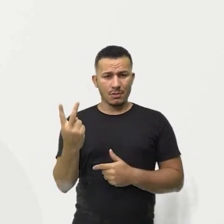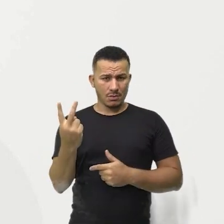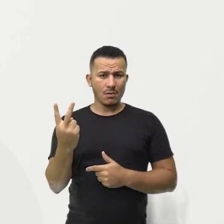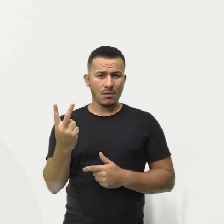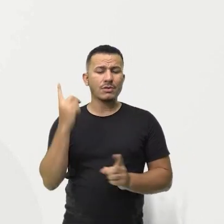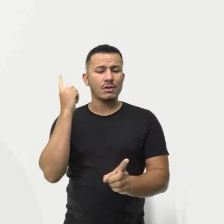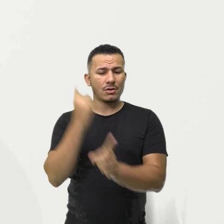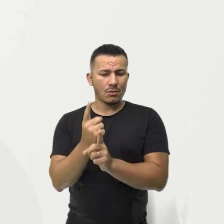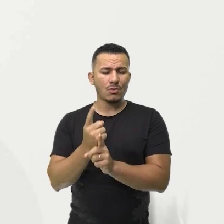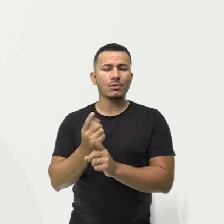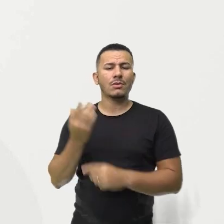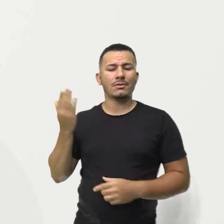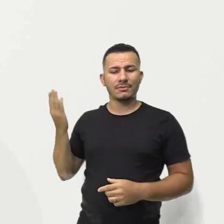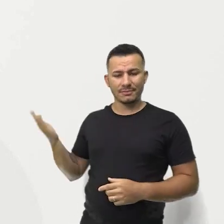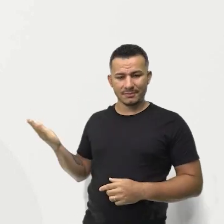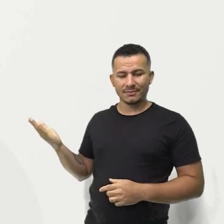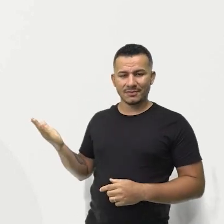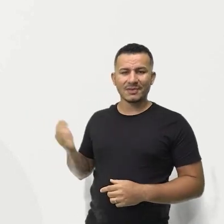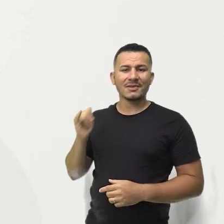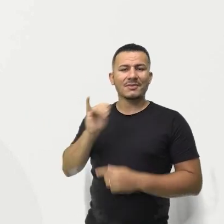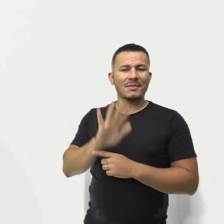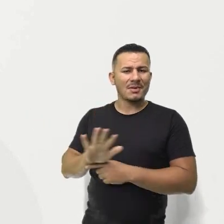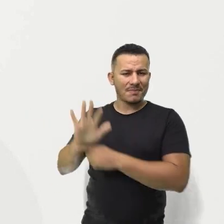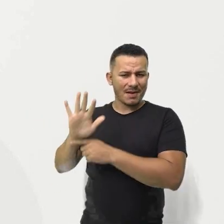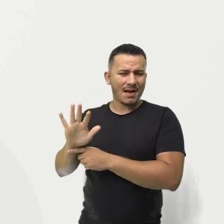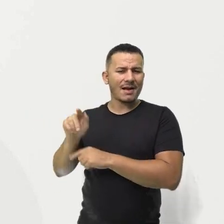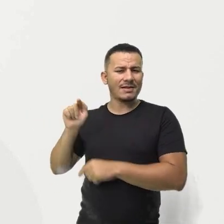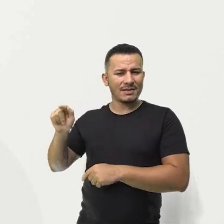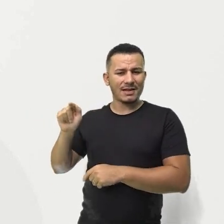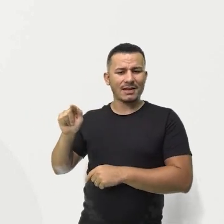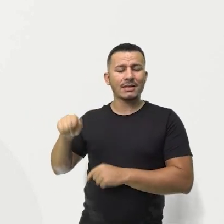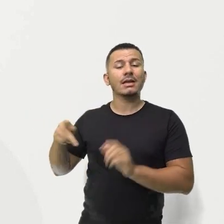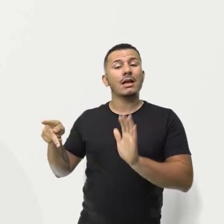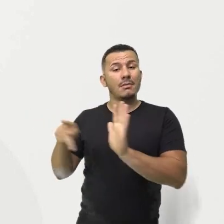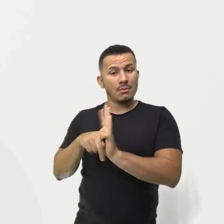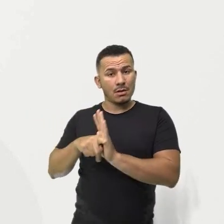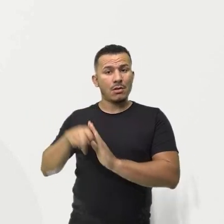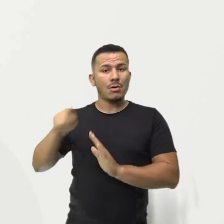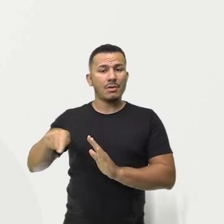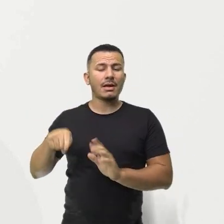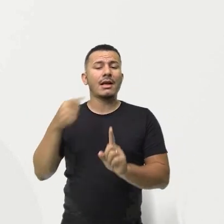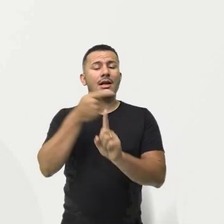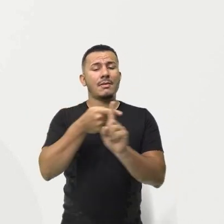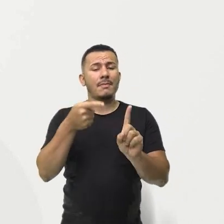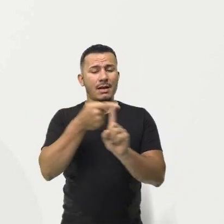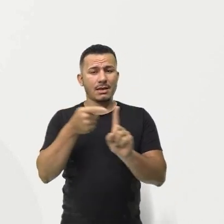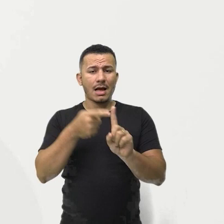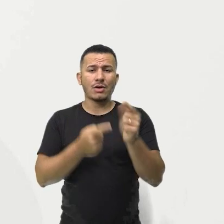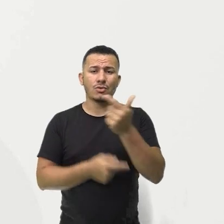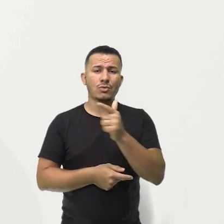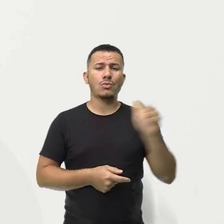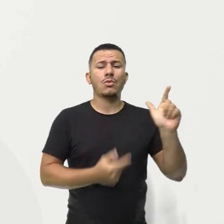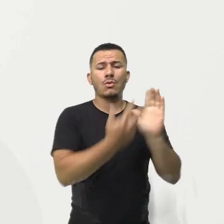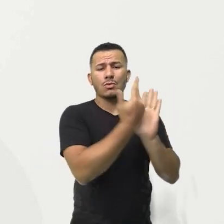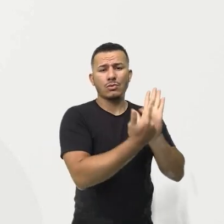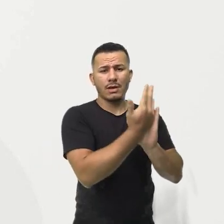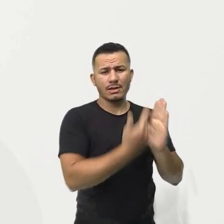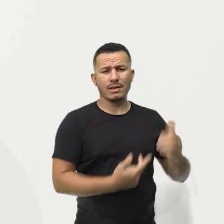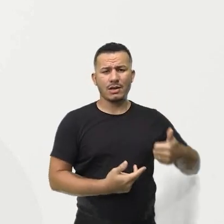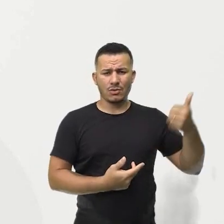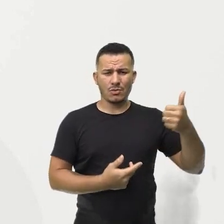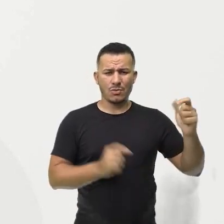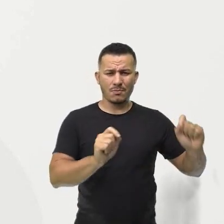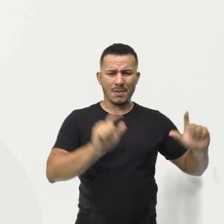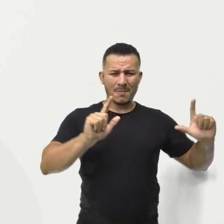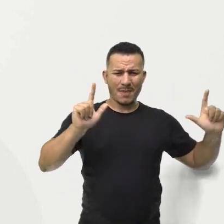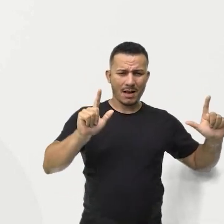C', e aqui nós temos a redução. Observe que as coordenadas dos pontos foram todas